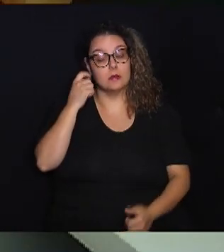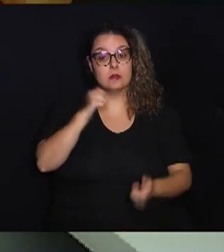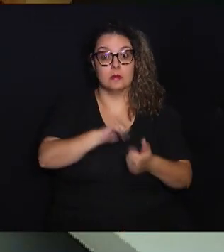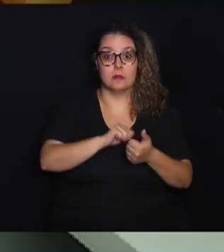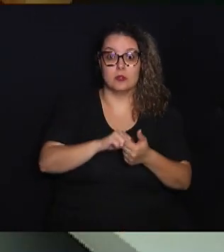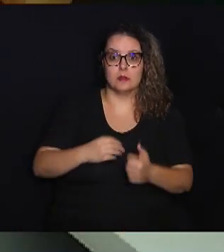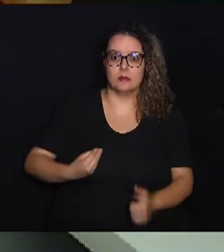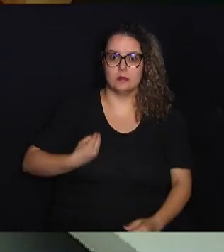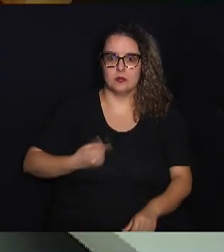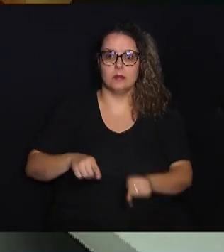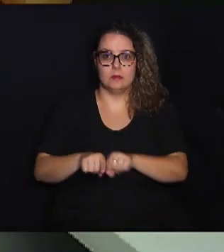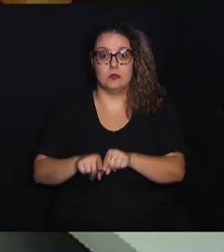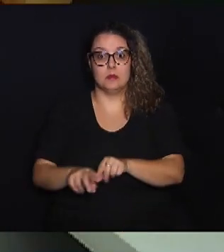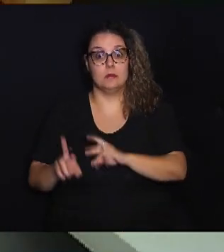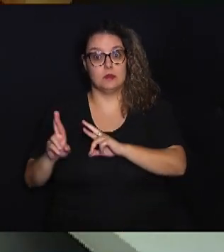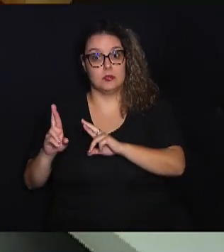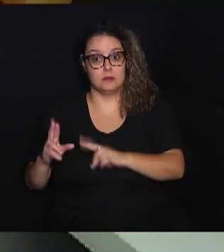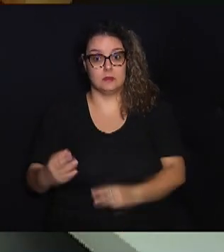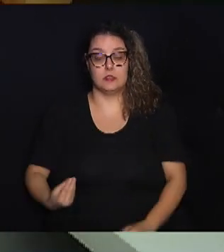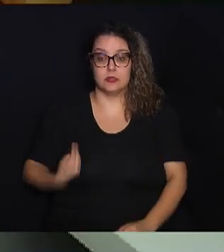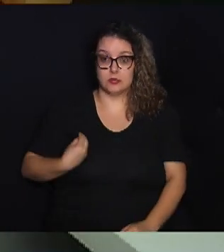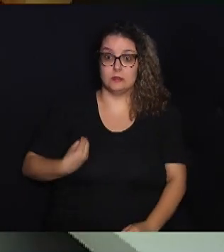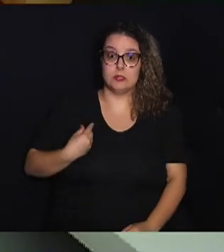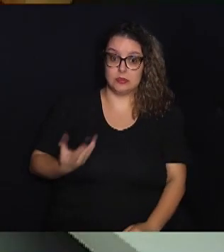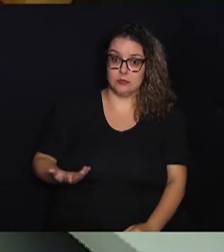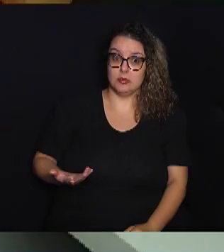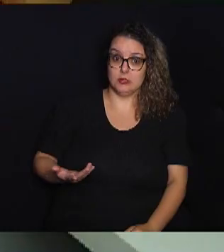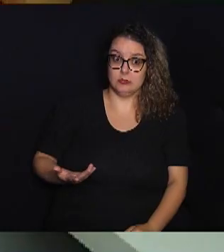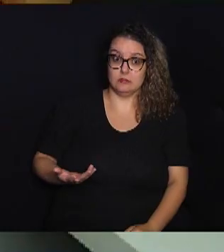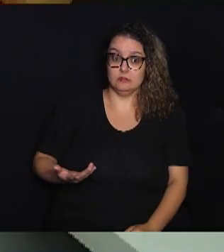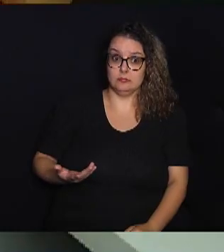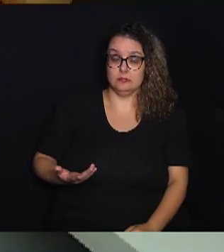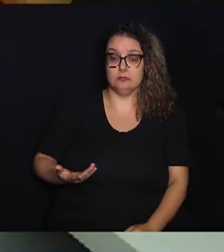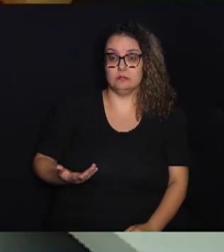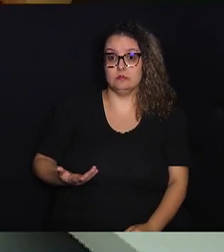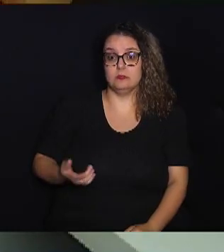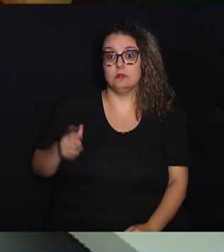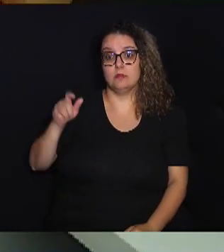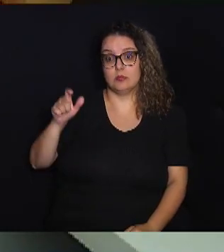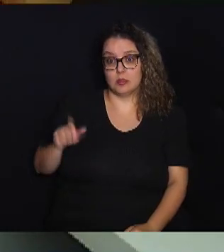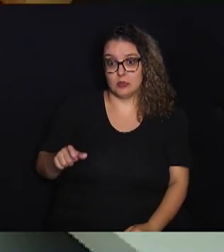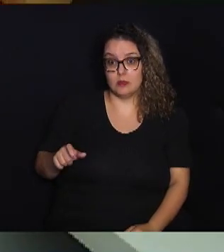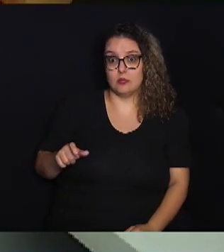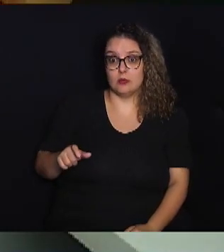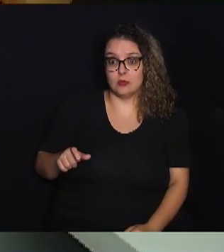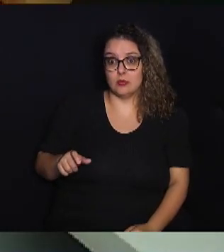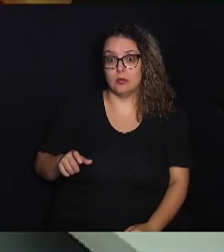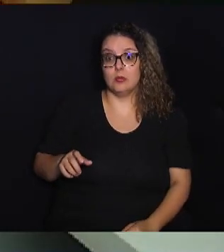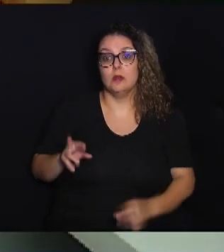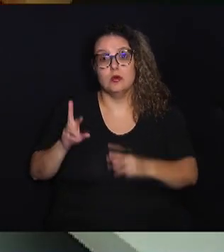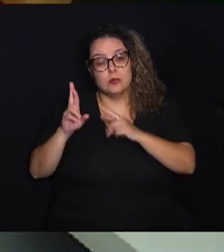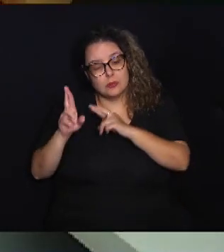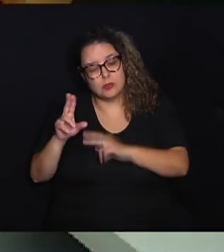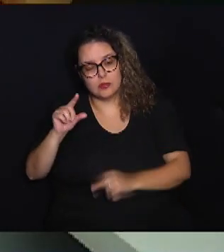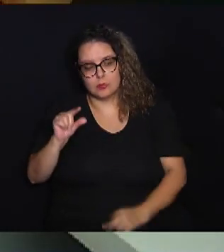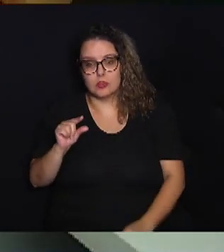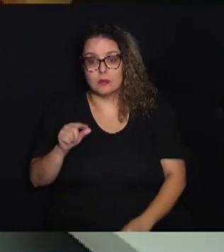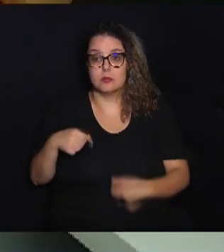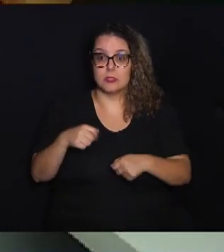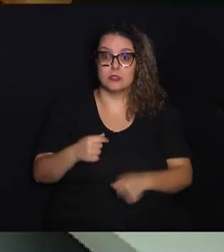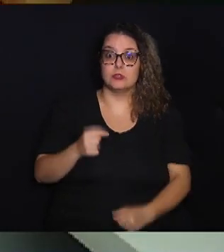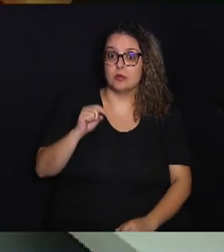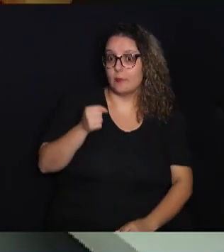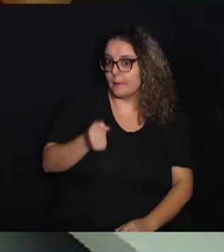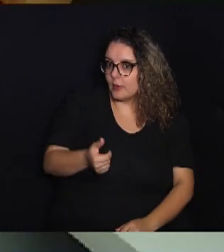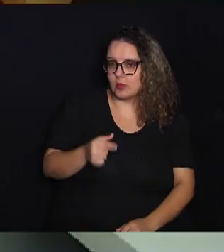de vida quanto da expectativa de vida, né? Então, mesmo alguém que é que a gente chama de dormidor curto, precisa de poucas horas, a gente não vai